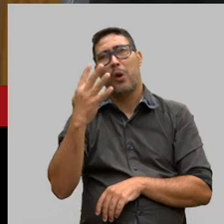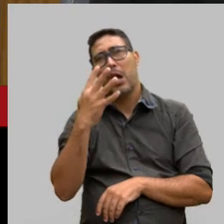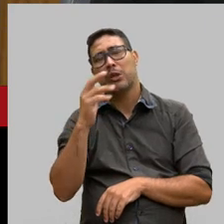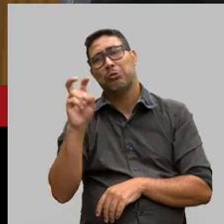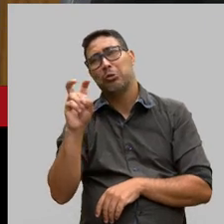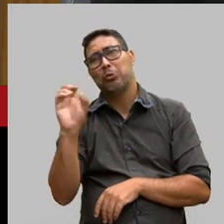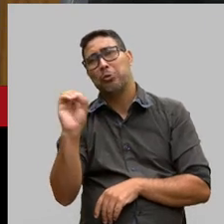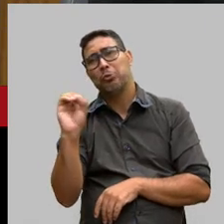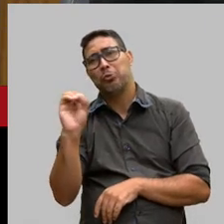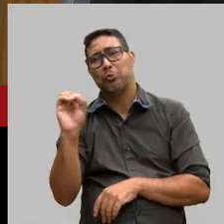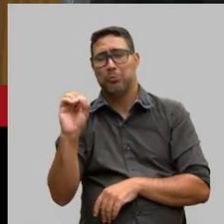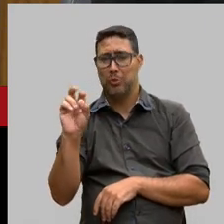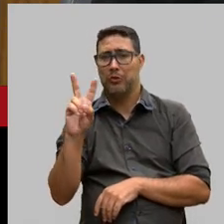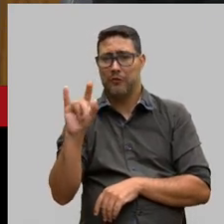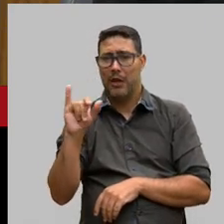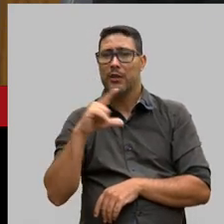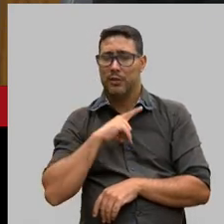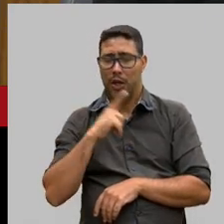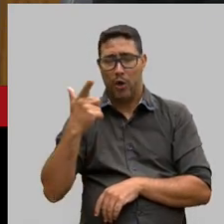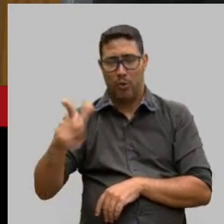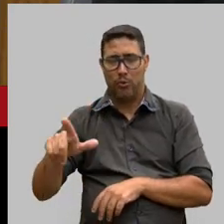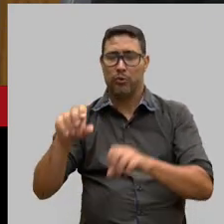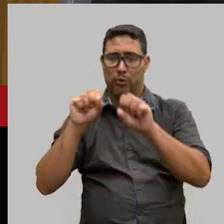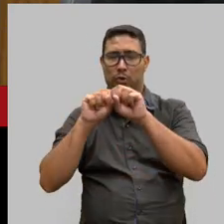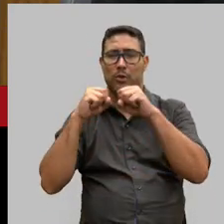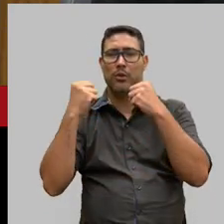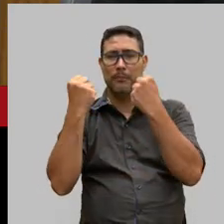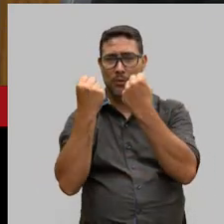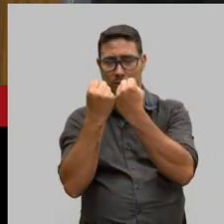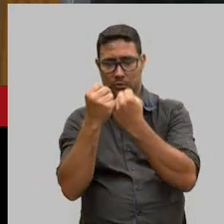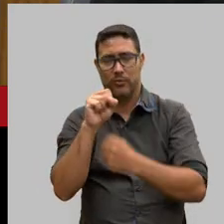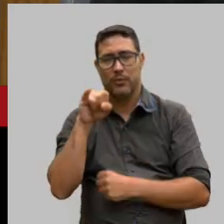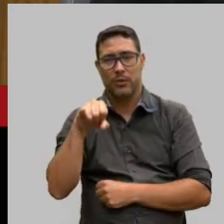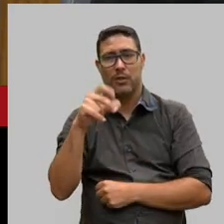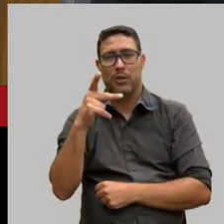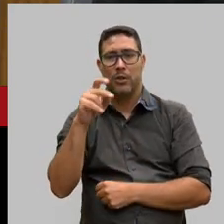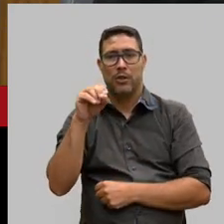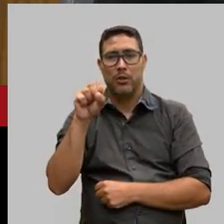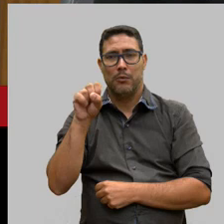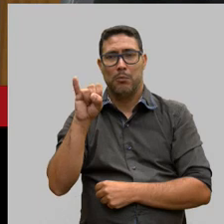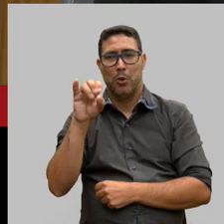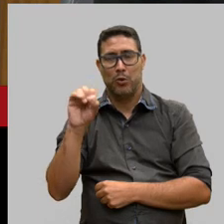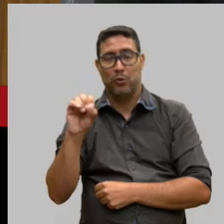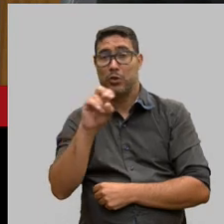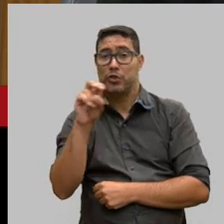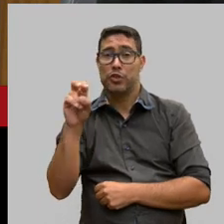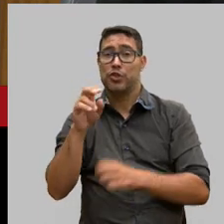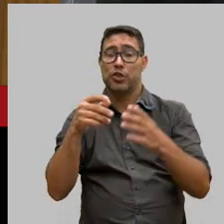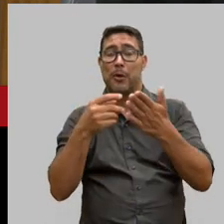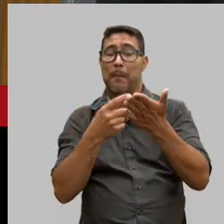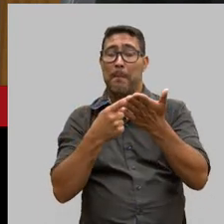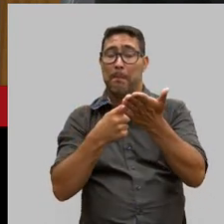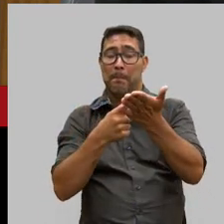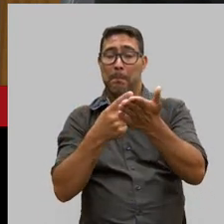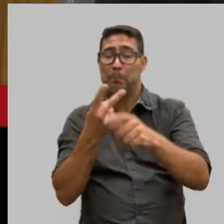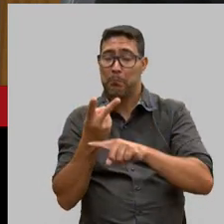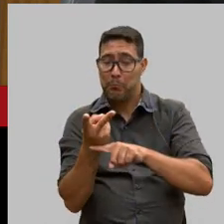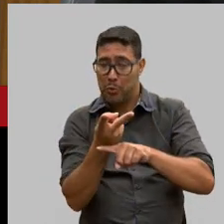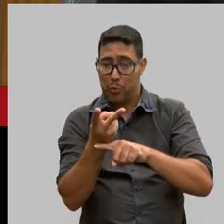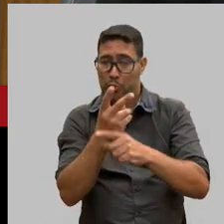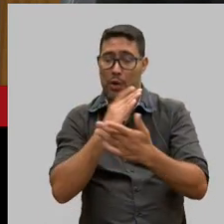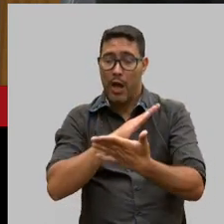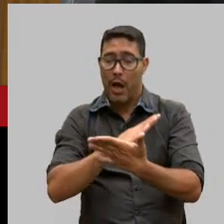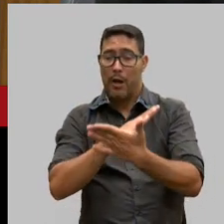grande simpósio E com isso a gente busca inclusive apoio de empresas que sejam parceiras que